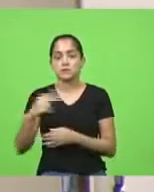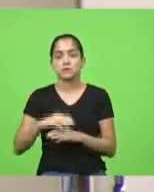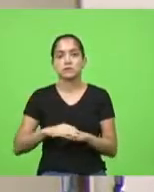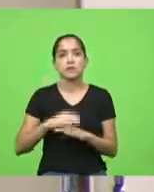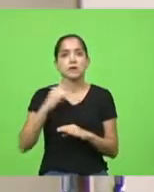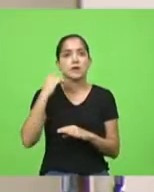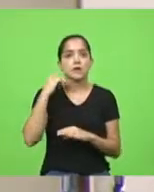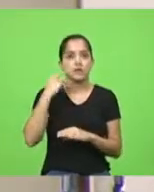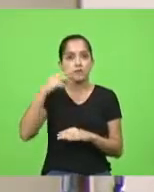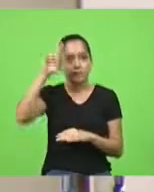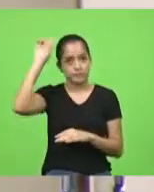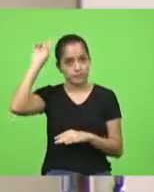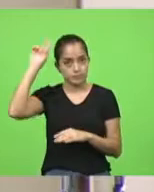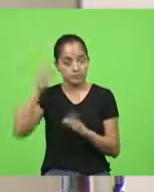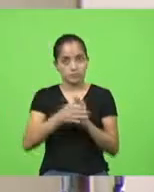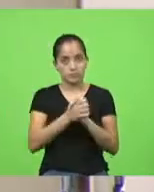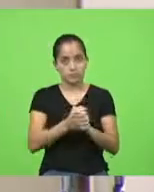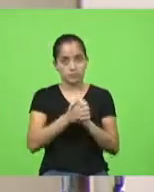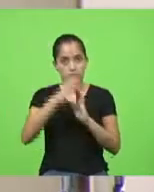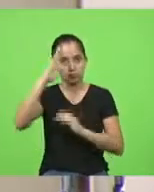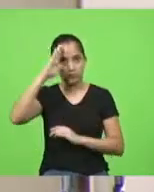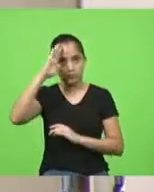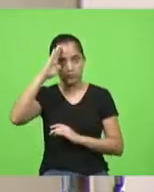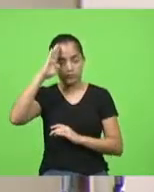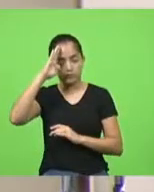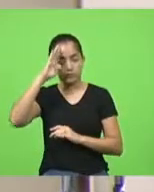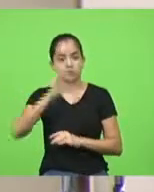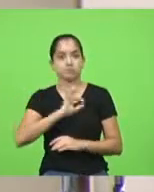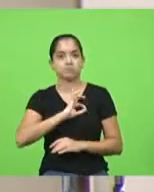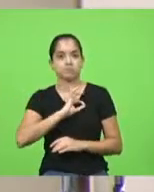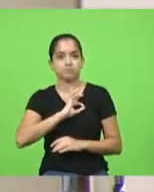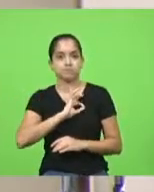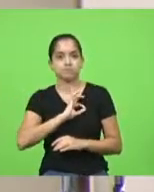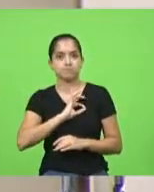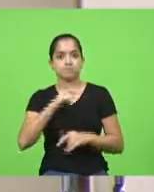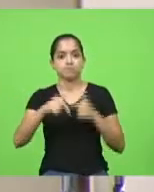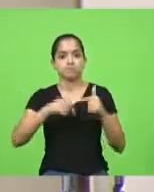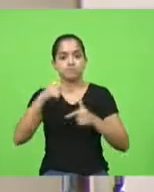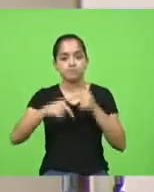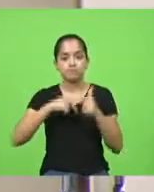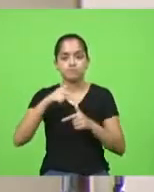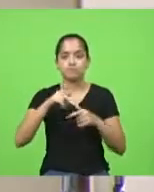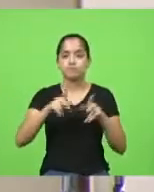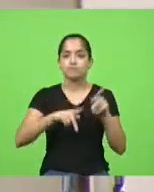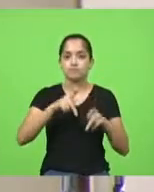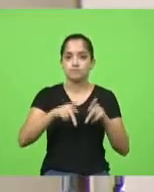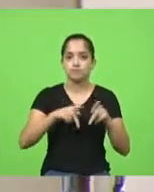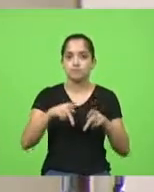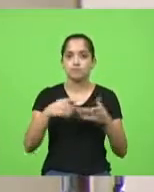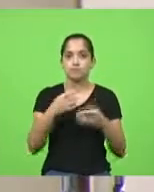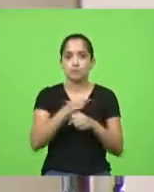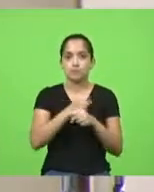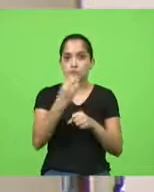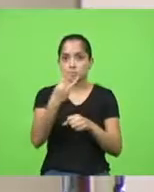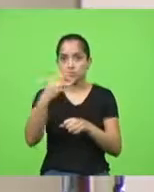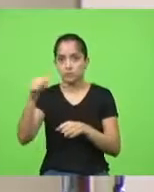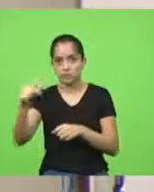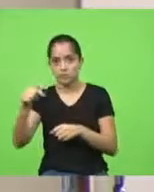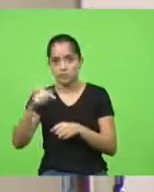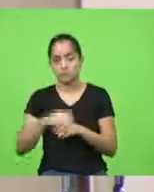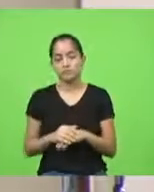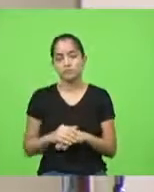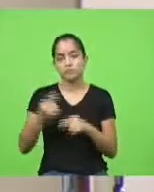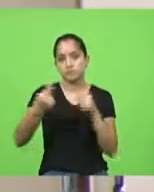Caro Preso, cumprimentando o coronel Amarildo de Assis Alves pelo serviço prestado à população catarinense por 37 anos e 9 meses, em